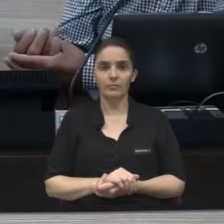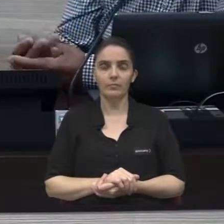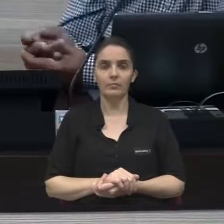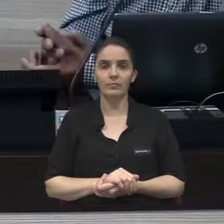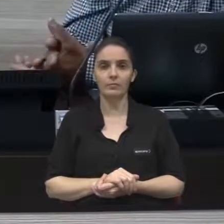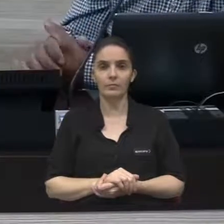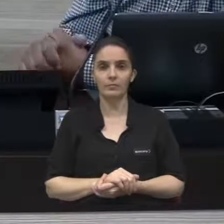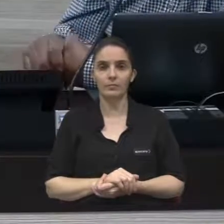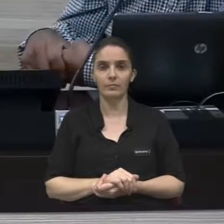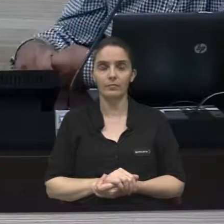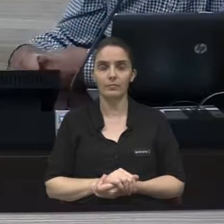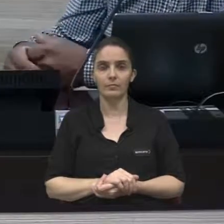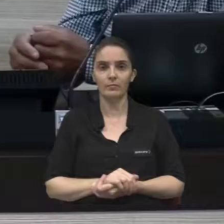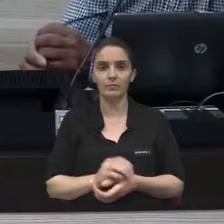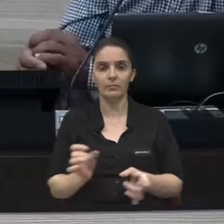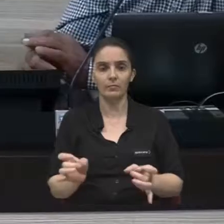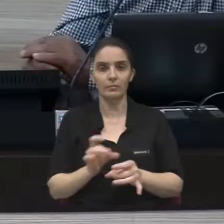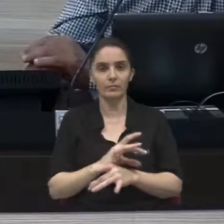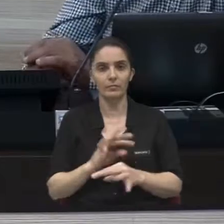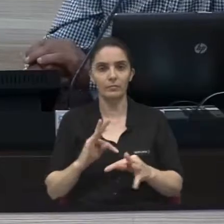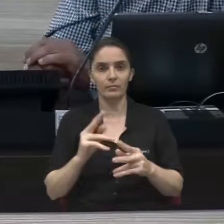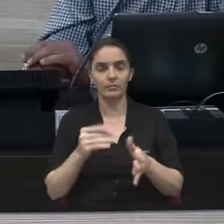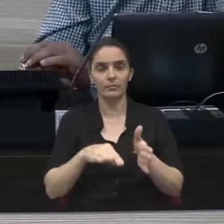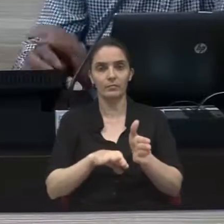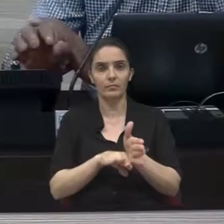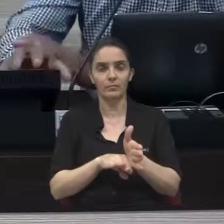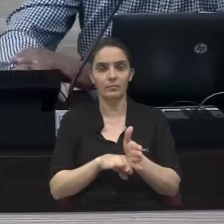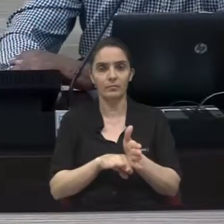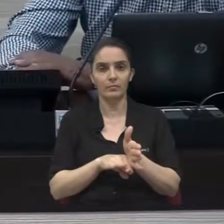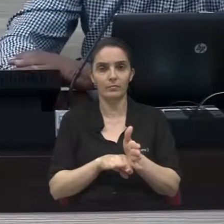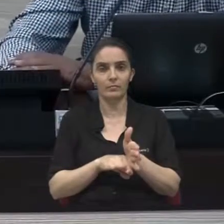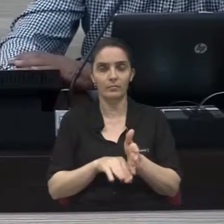Terminadas as propostas, partimos agora para os requerimentos, senhor presidente.